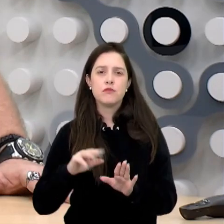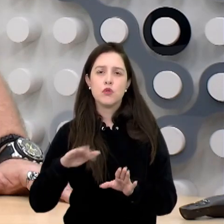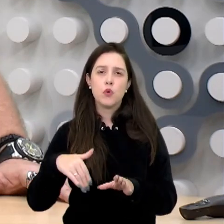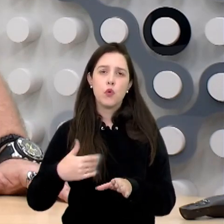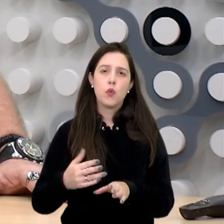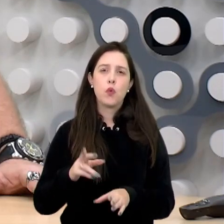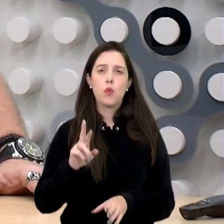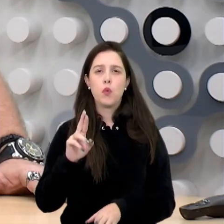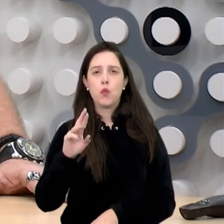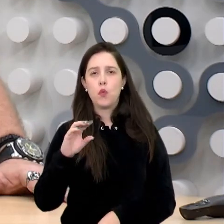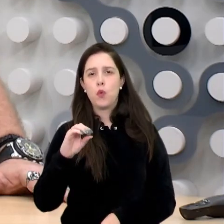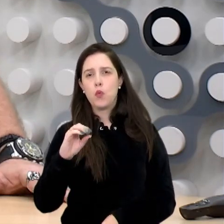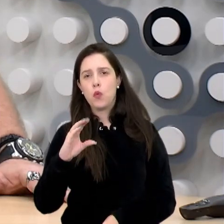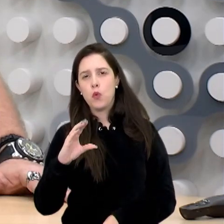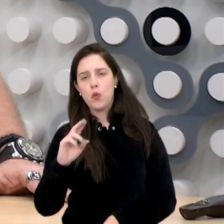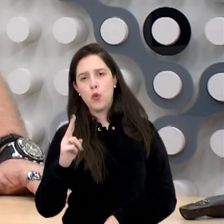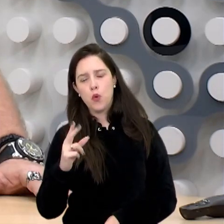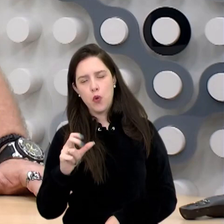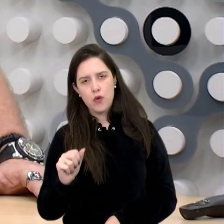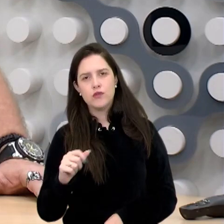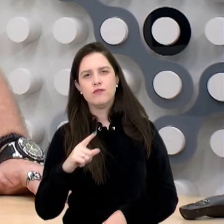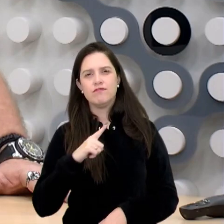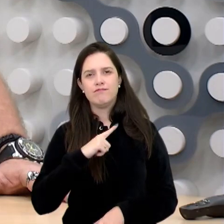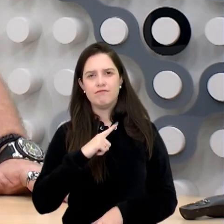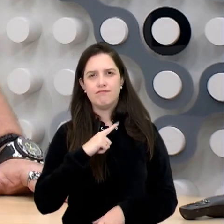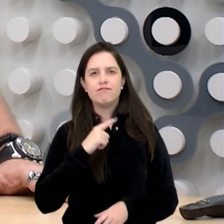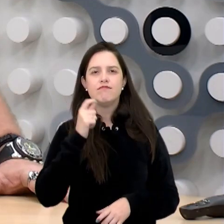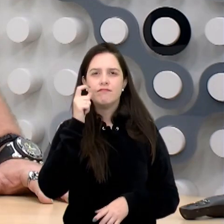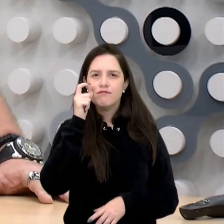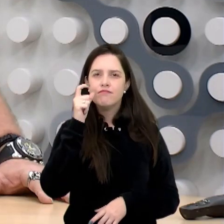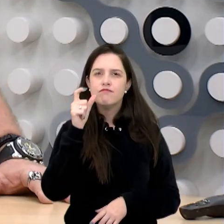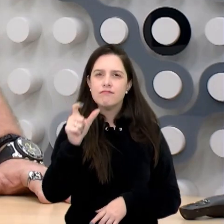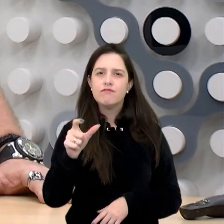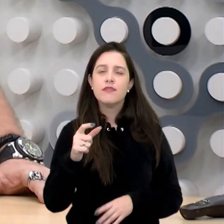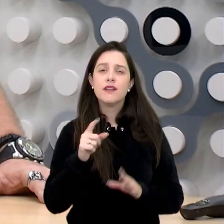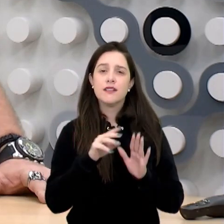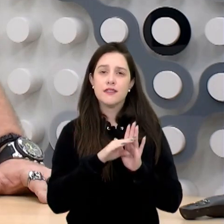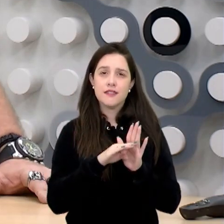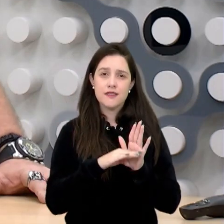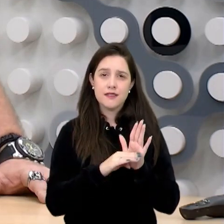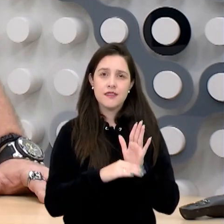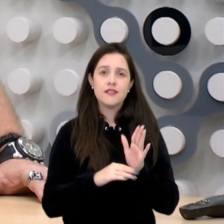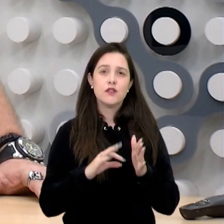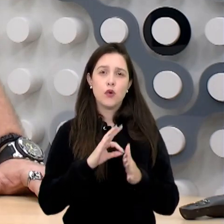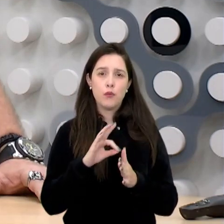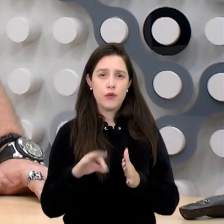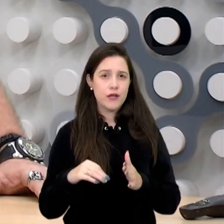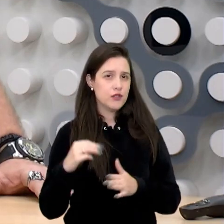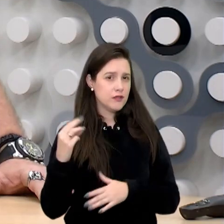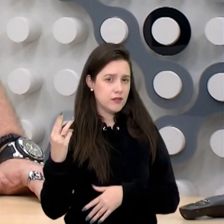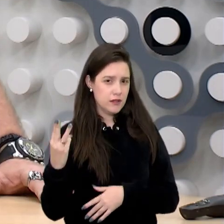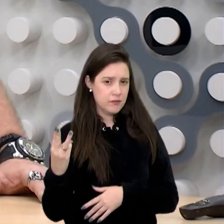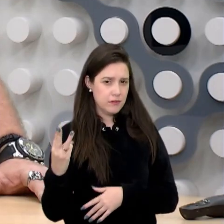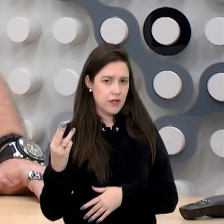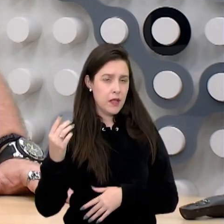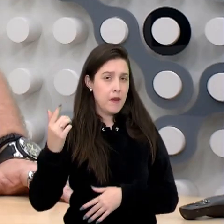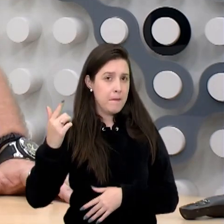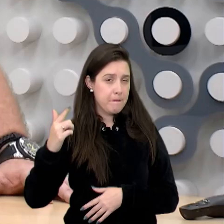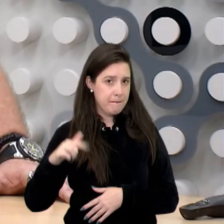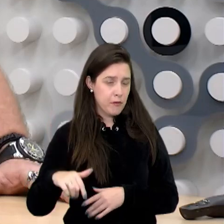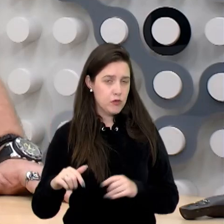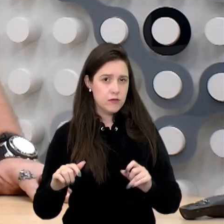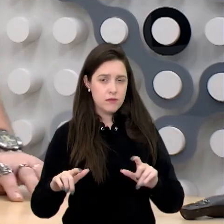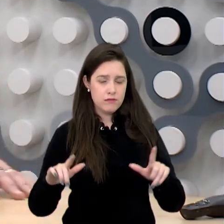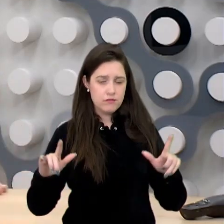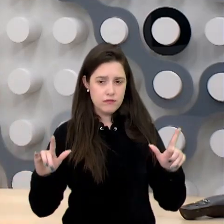rochas, com os recursos minerais. Então vejo, né, como é interessante esse itinerário aí do componente 3. Vamos lá para a próxima tela,